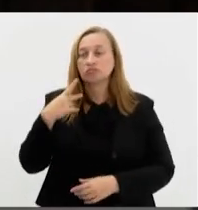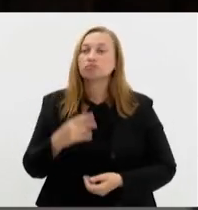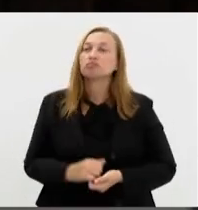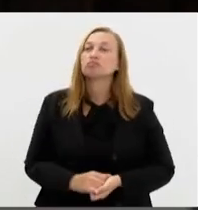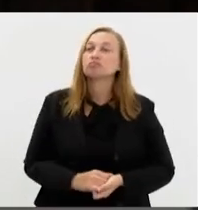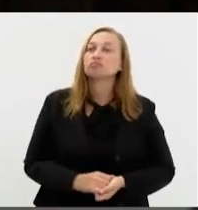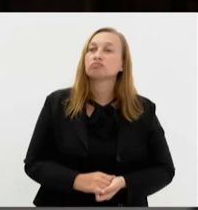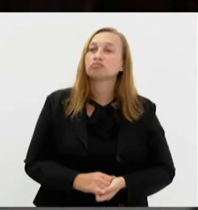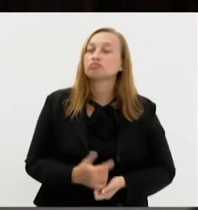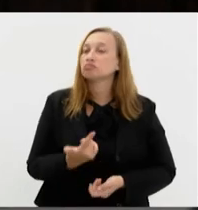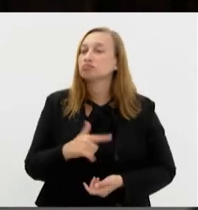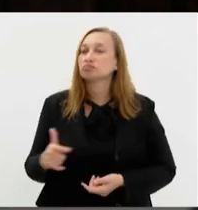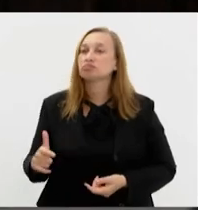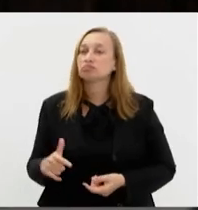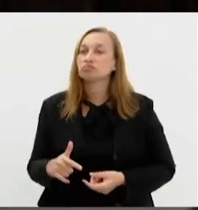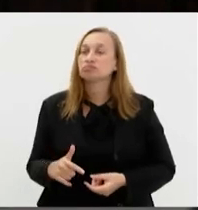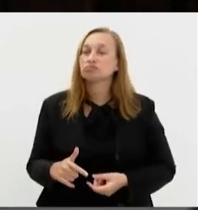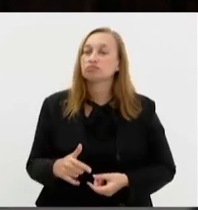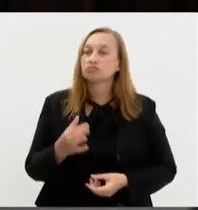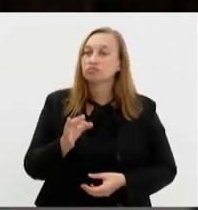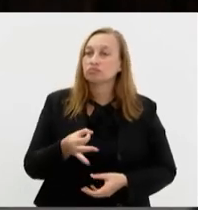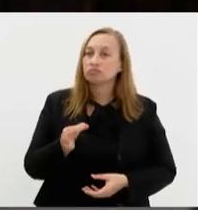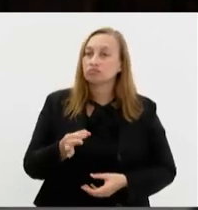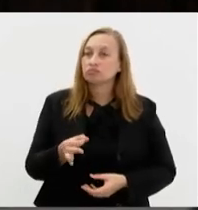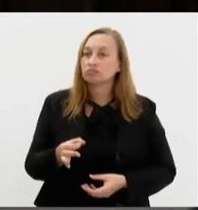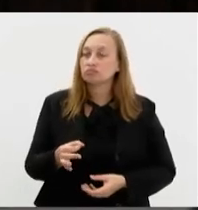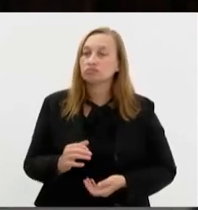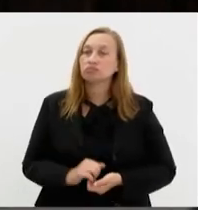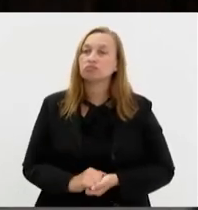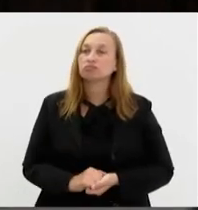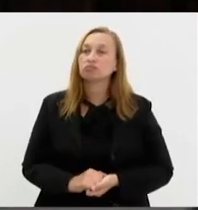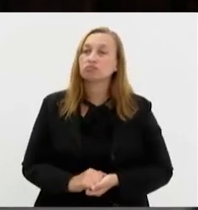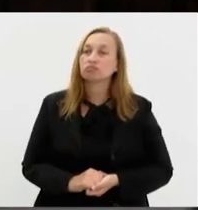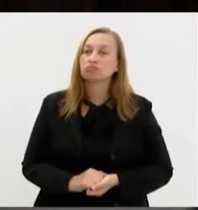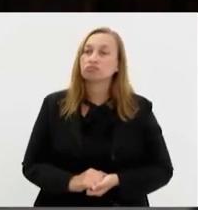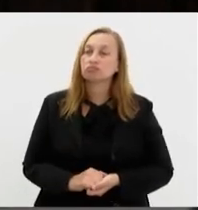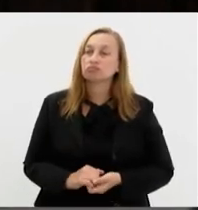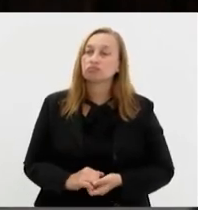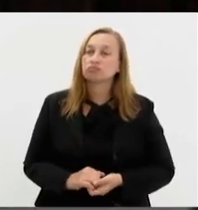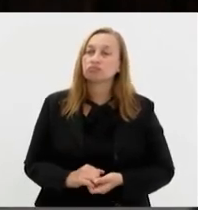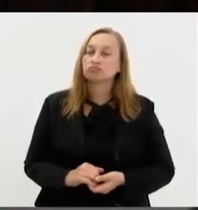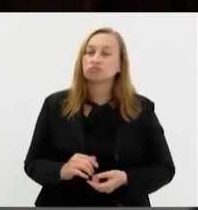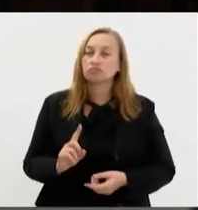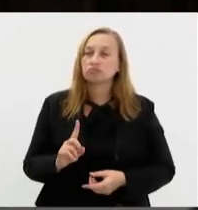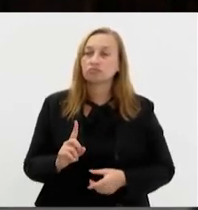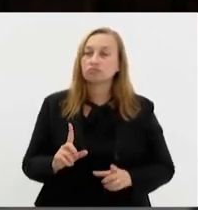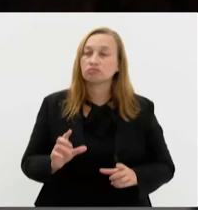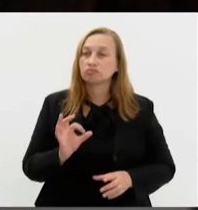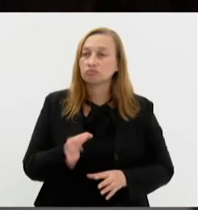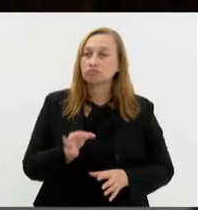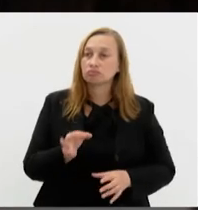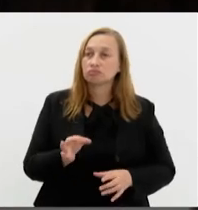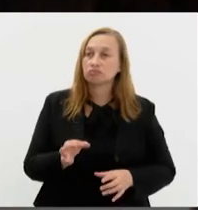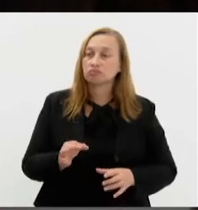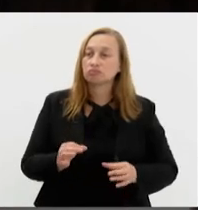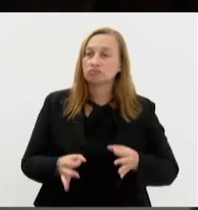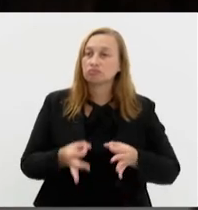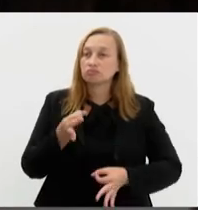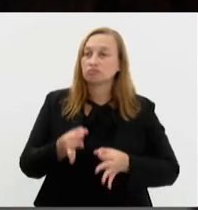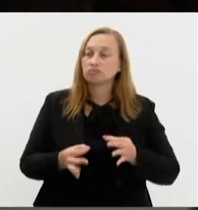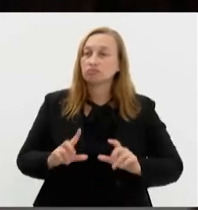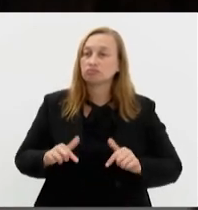fato de não haver um instrumento específico a princípio não é obice paraa atuação do Poder Judiciário isso por Dr Márcio